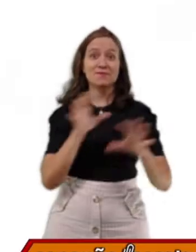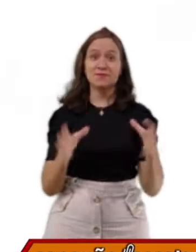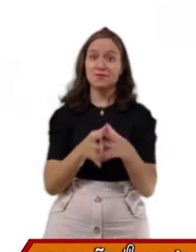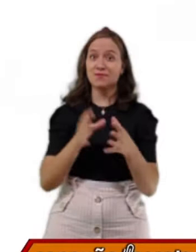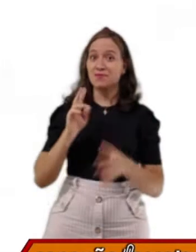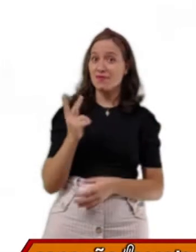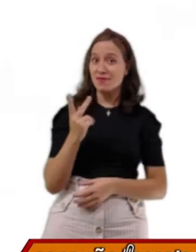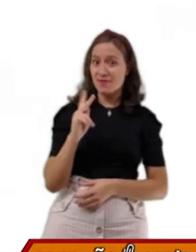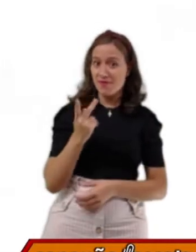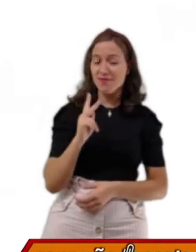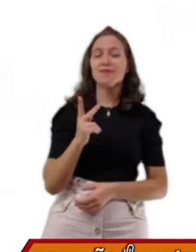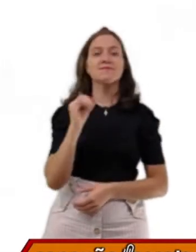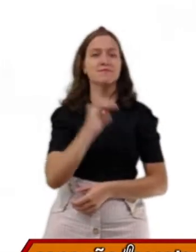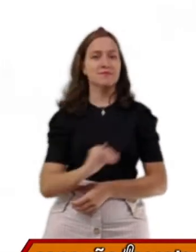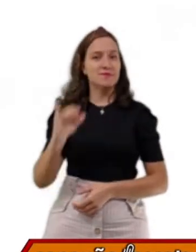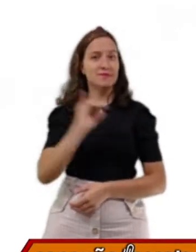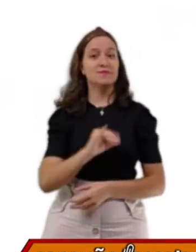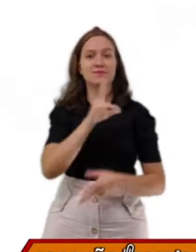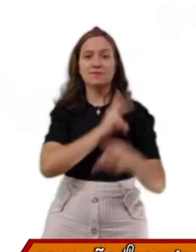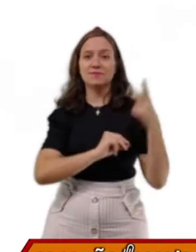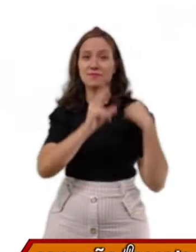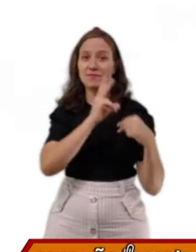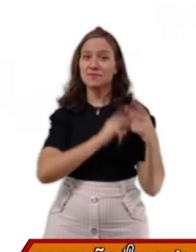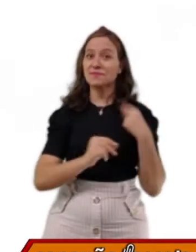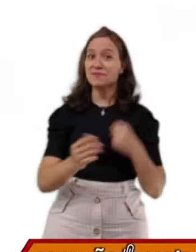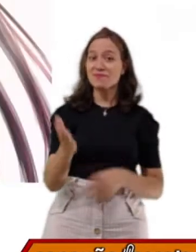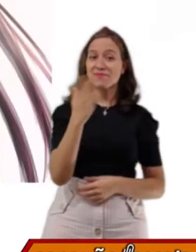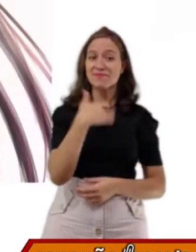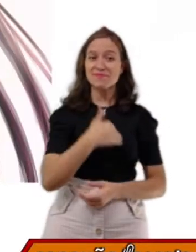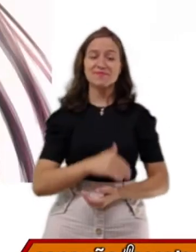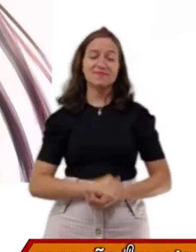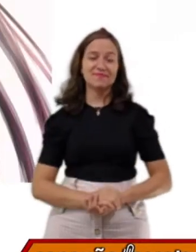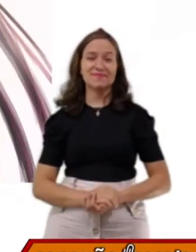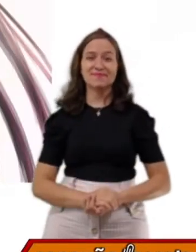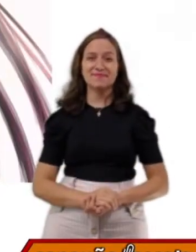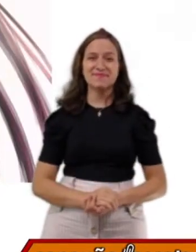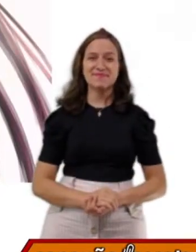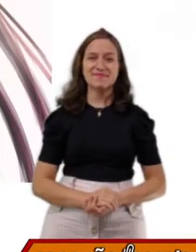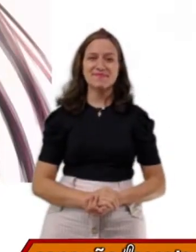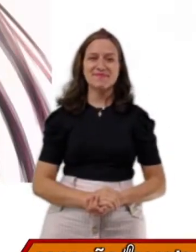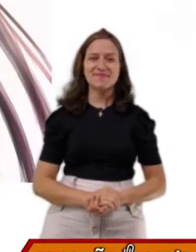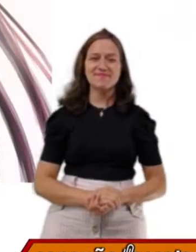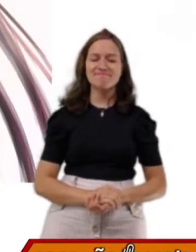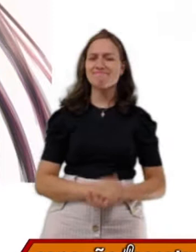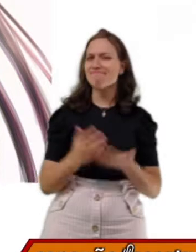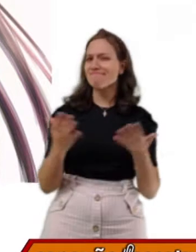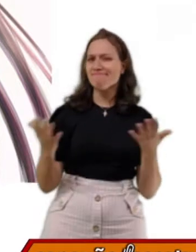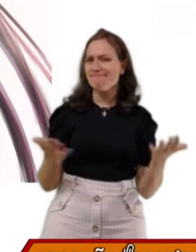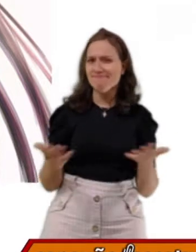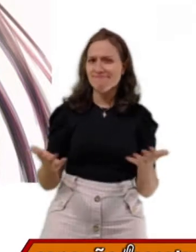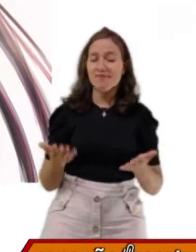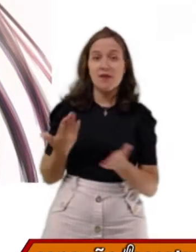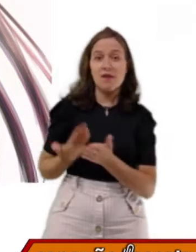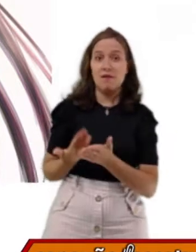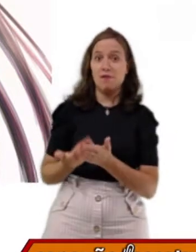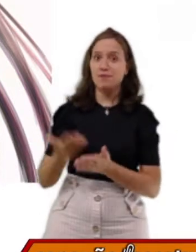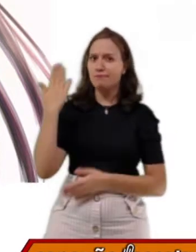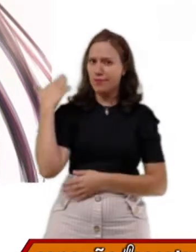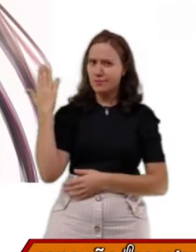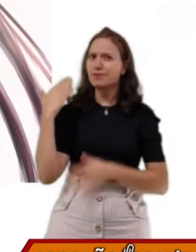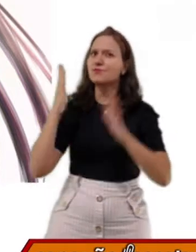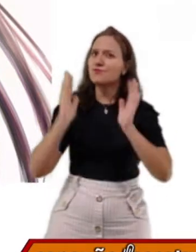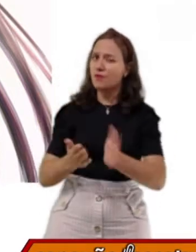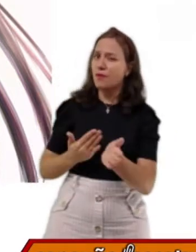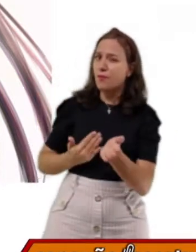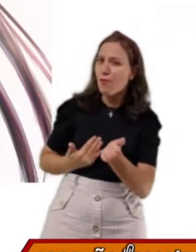azar o símbolo da adolescência vamos lá bom então gente aula passada